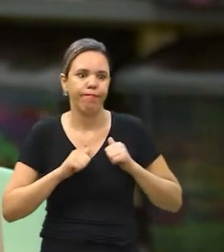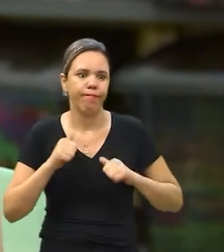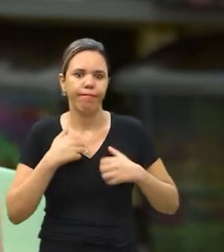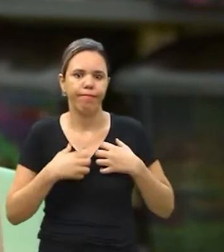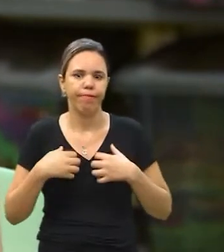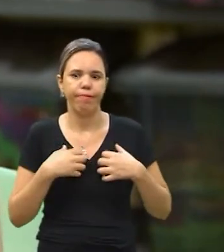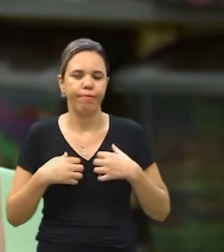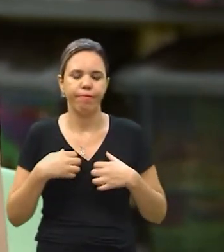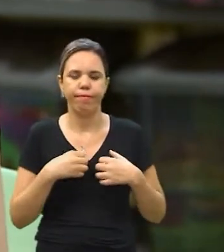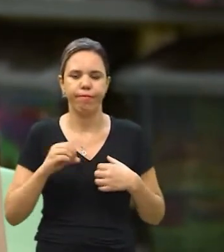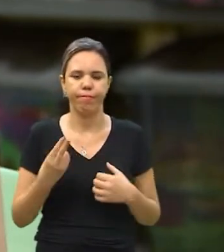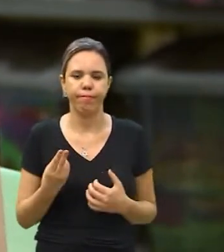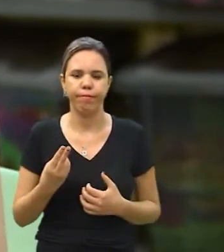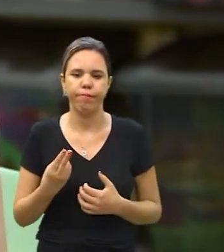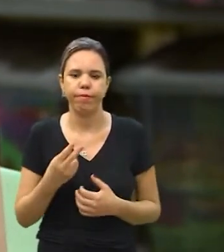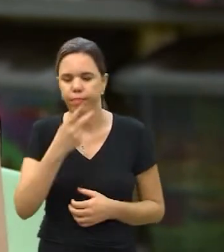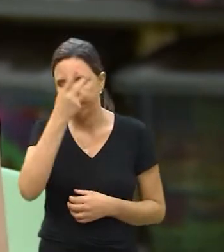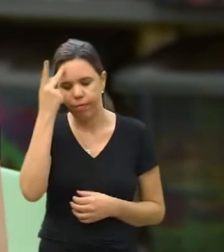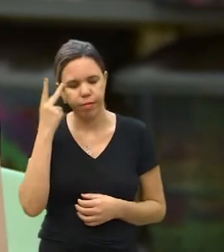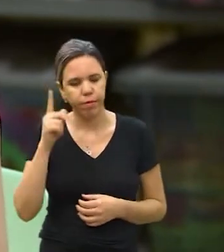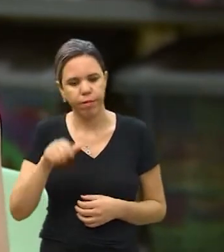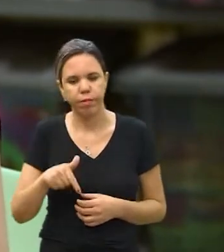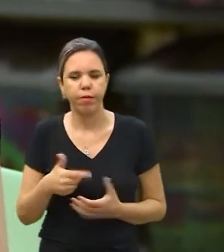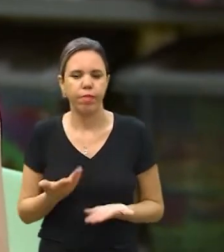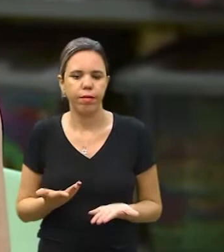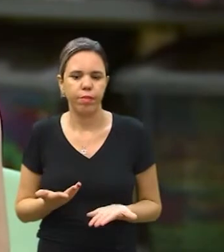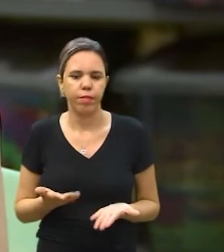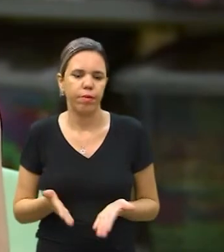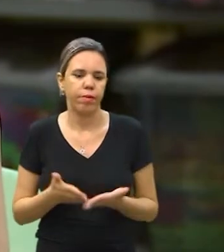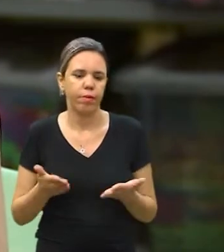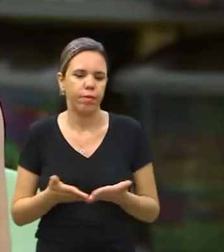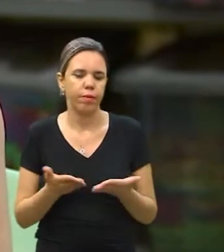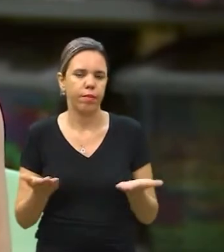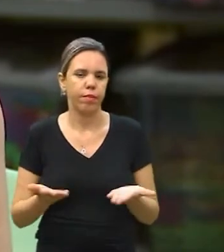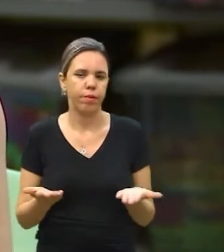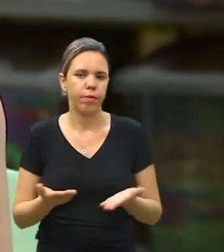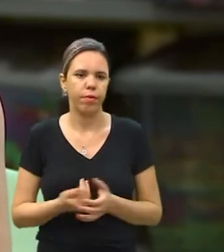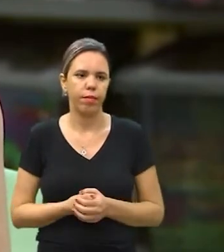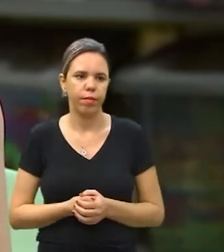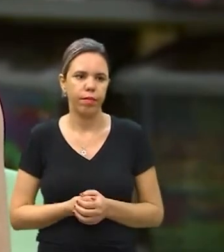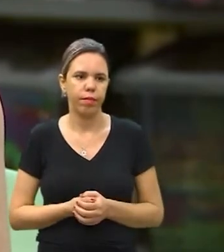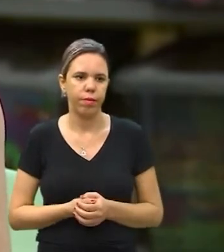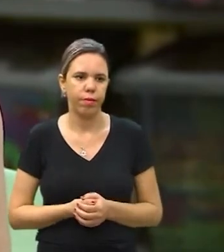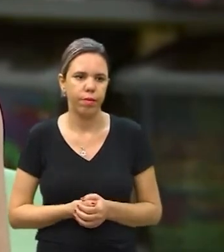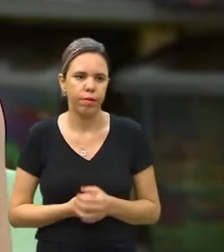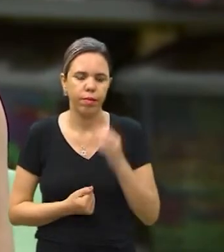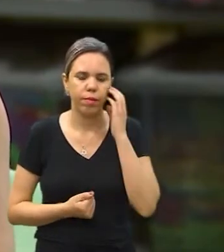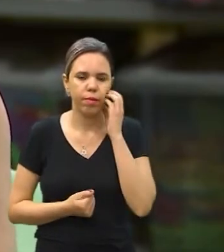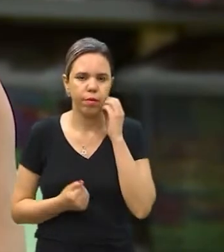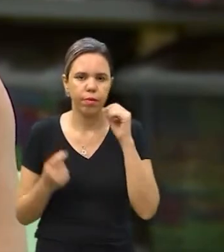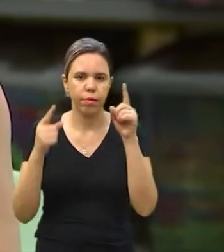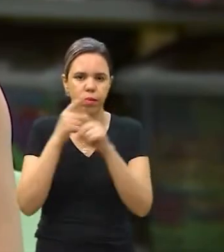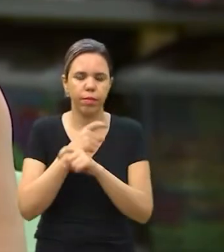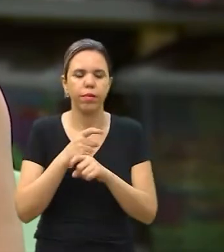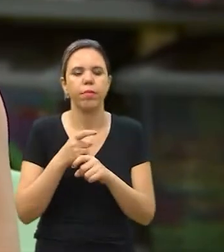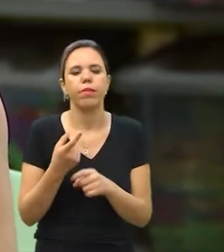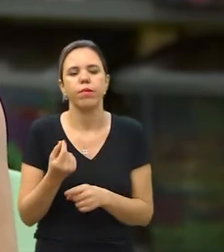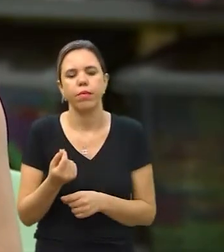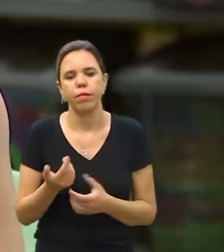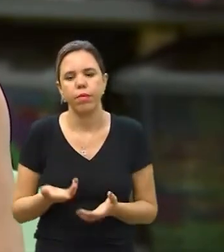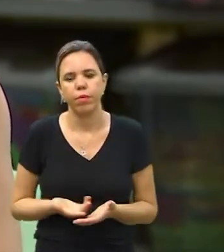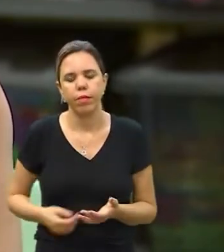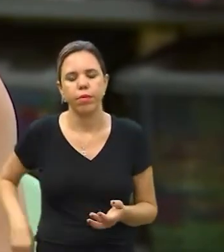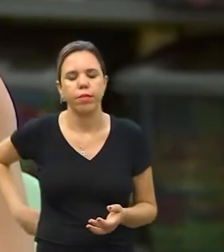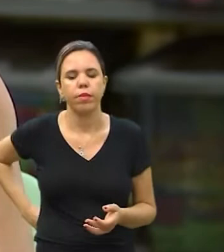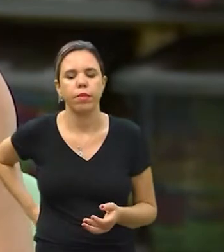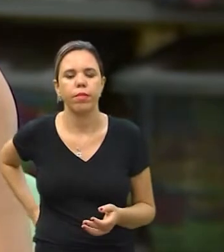mais agitadas, ou mesmo pessoas que estão em situação de vulnerabilidade agora, com dificuldades